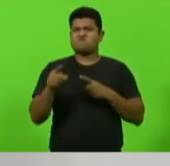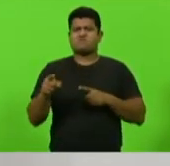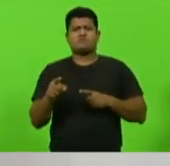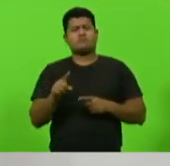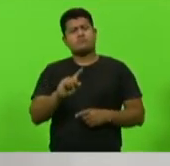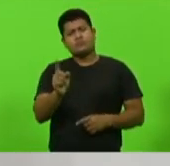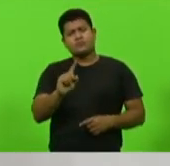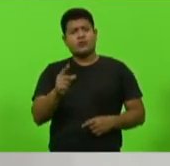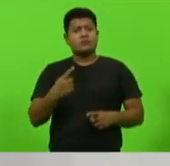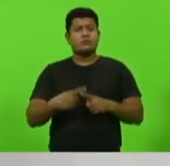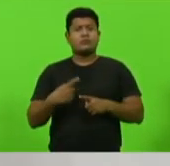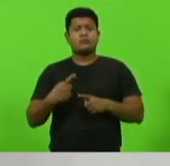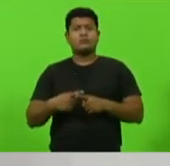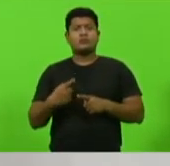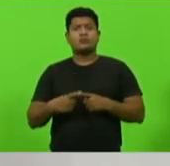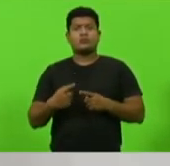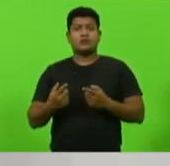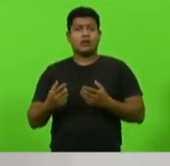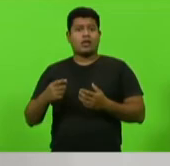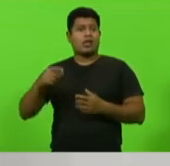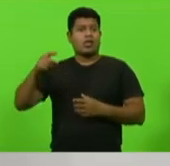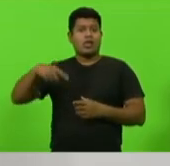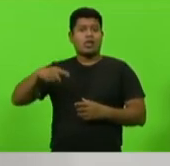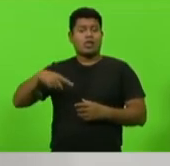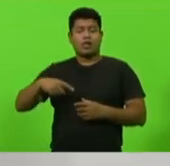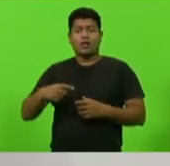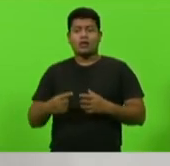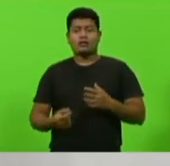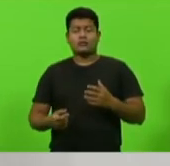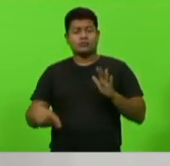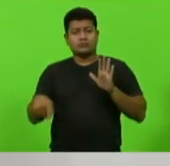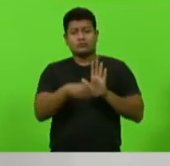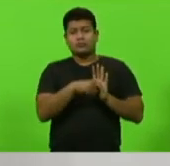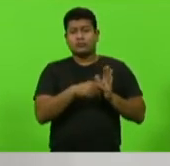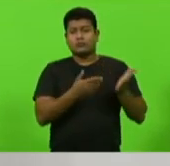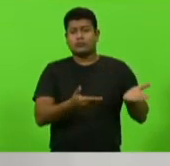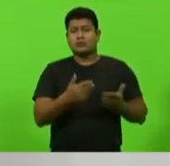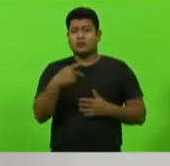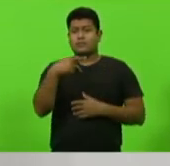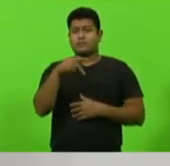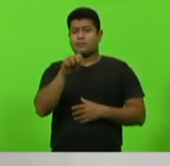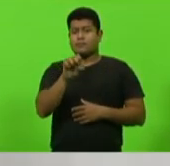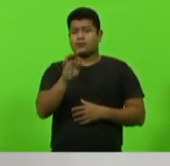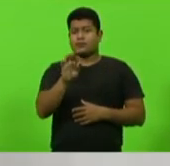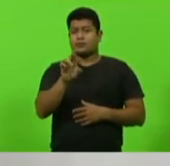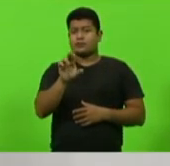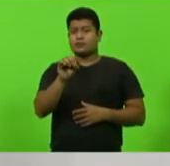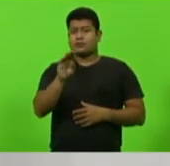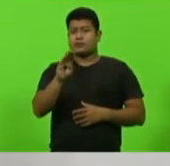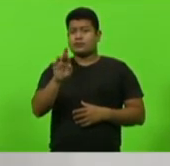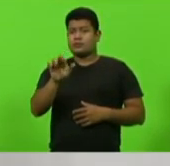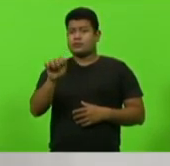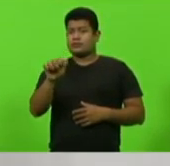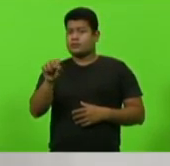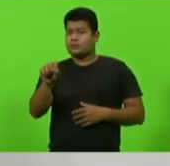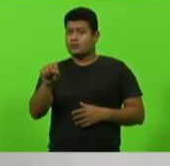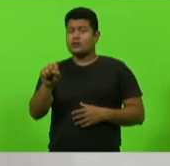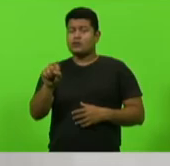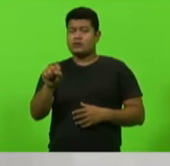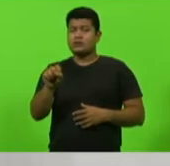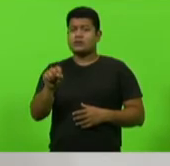fábrica de fertilizante é da Petrobras. E eu, como petroleiro, não defendendo a minha classe